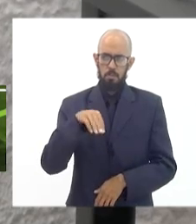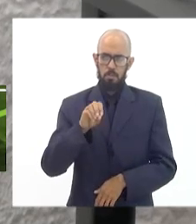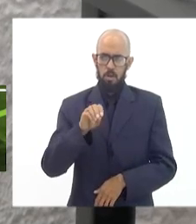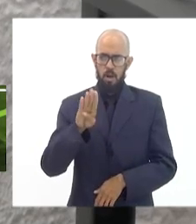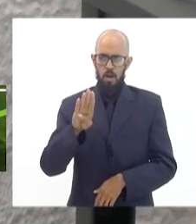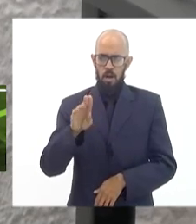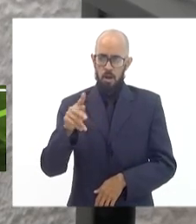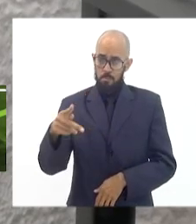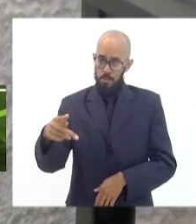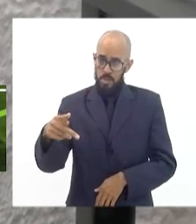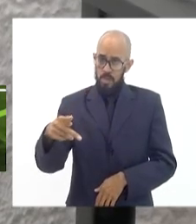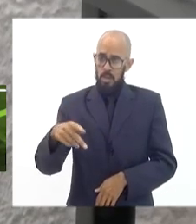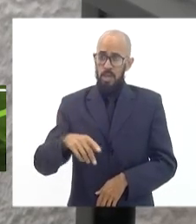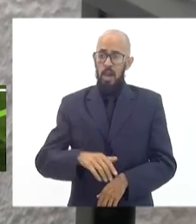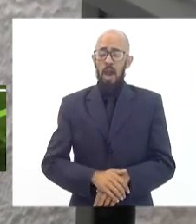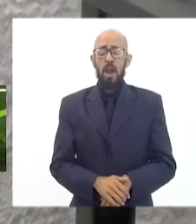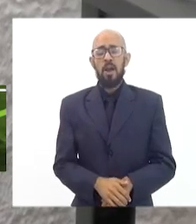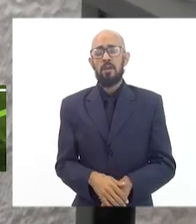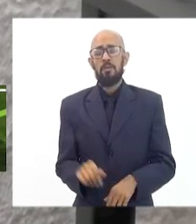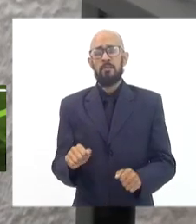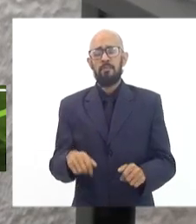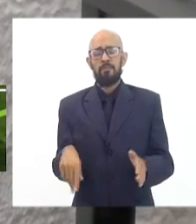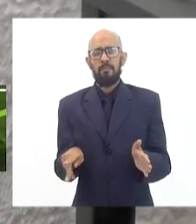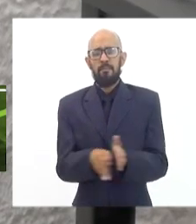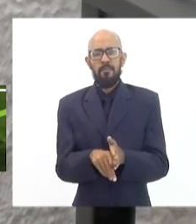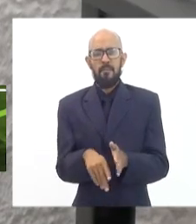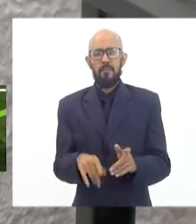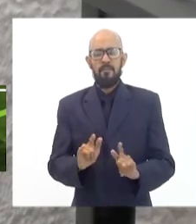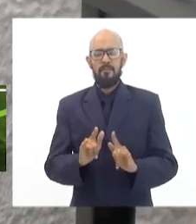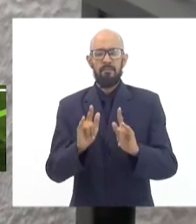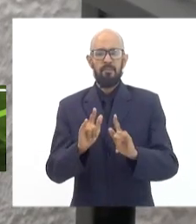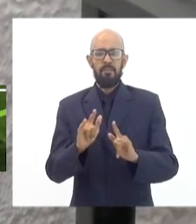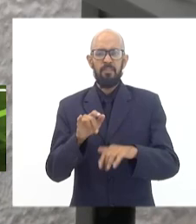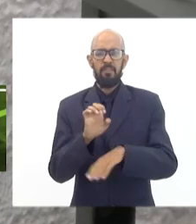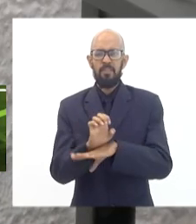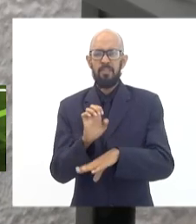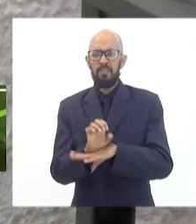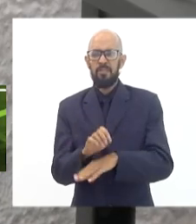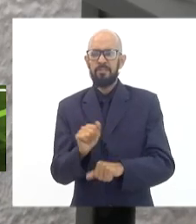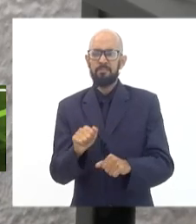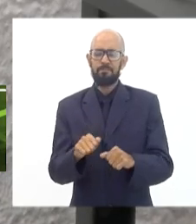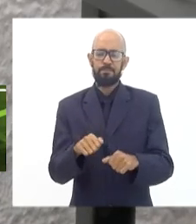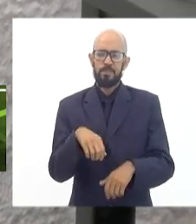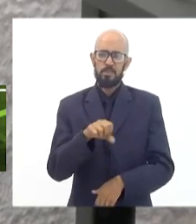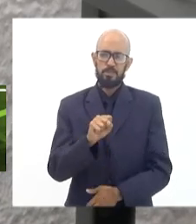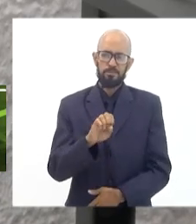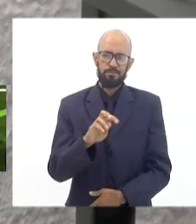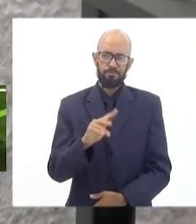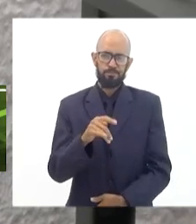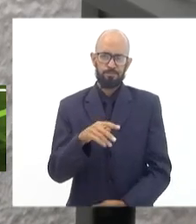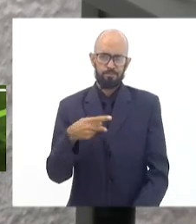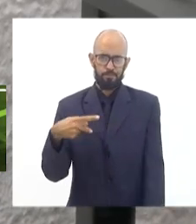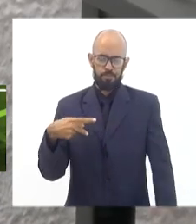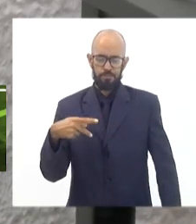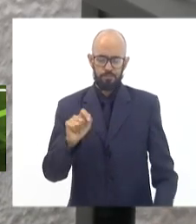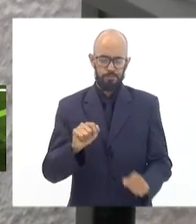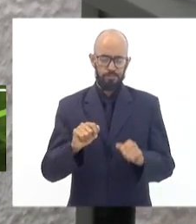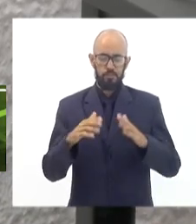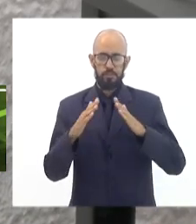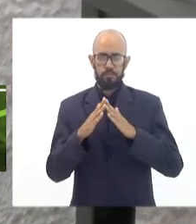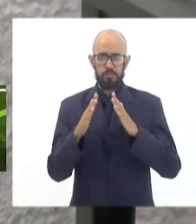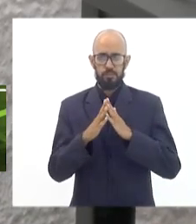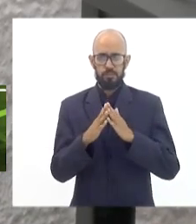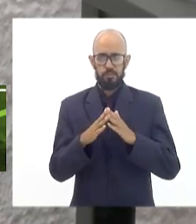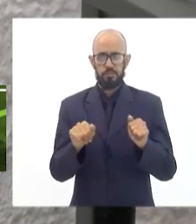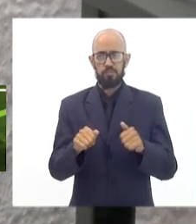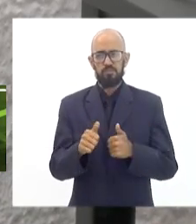Âncora de próprios estaduais é a cê abre como Âncora na habitação Instituto de Engenharia hoje com